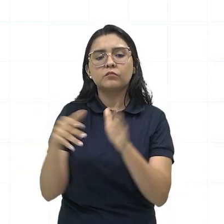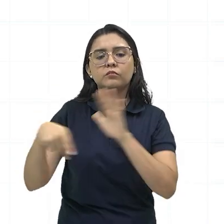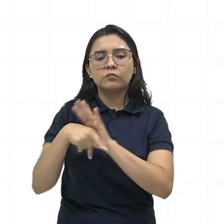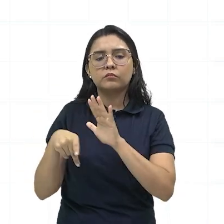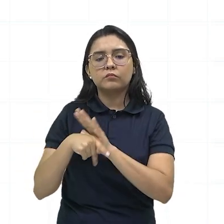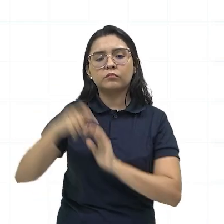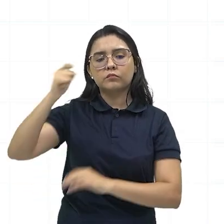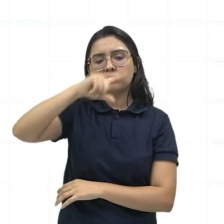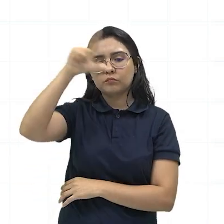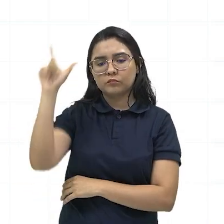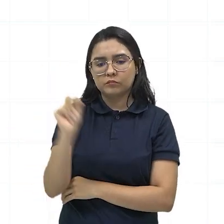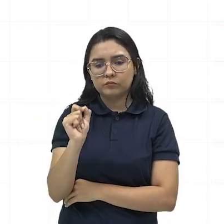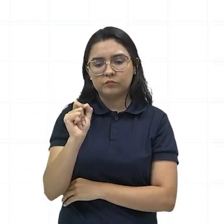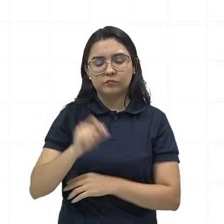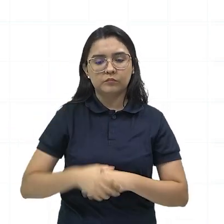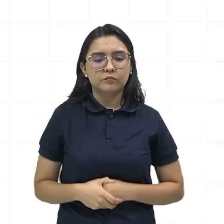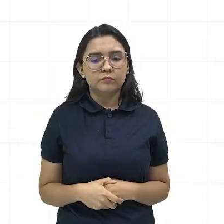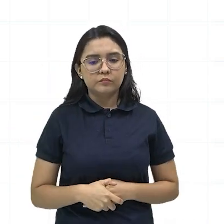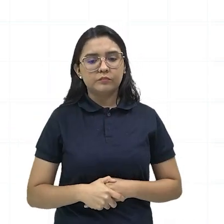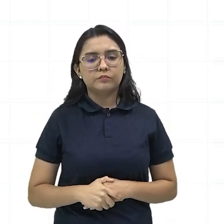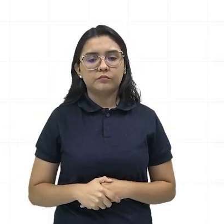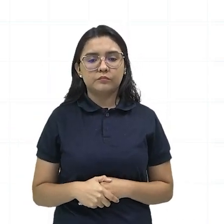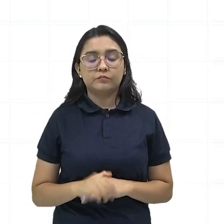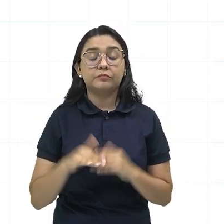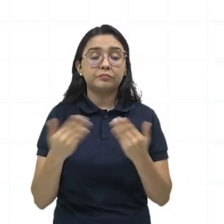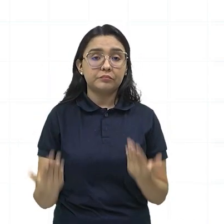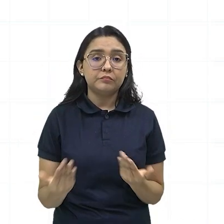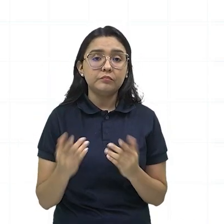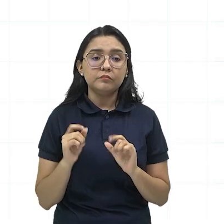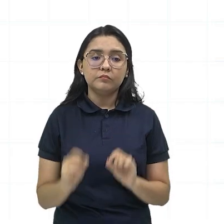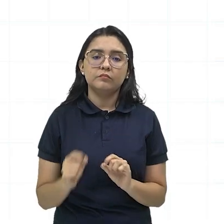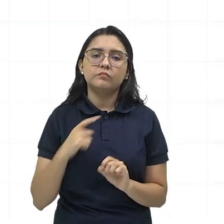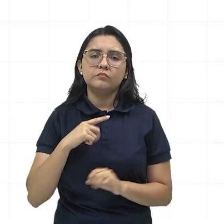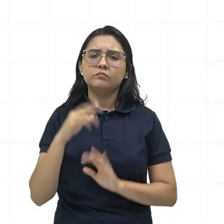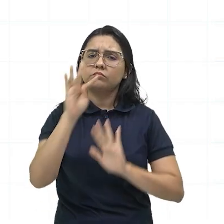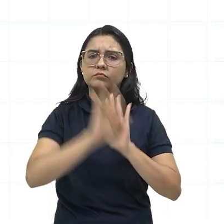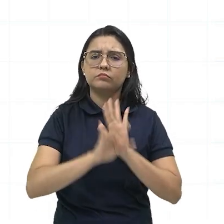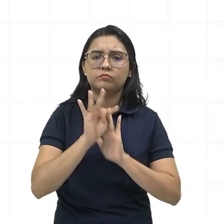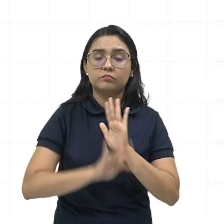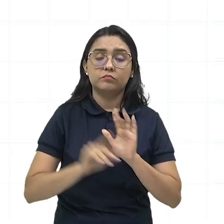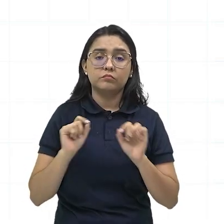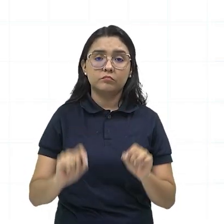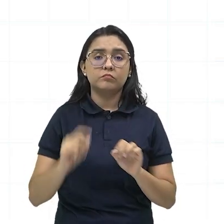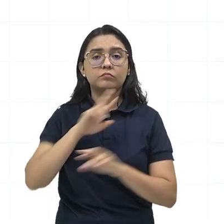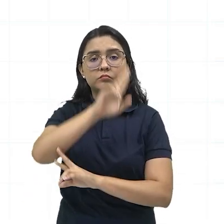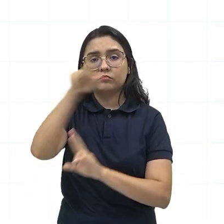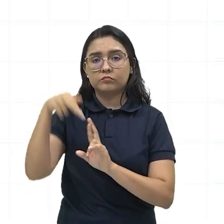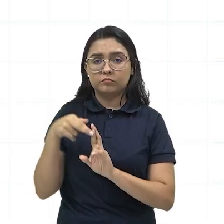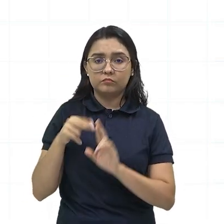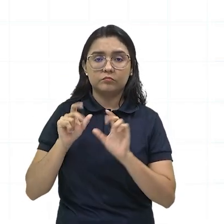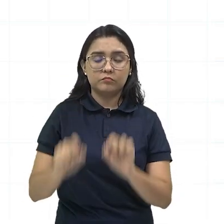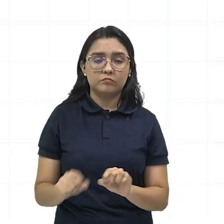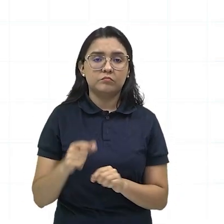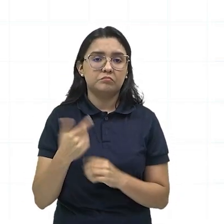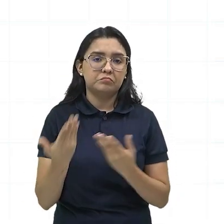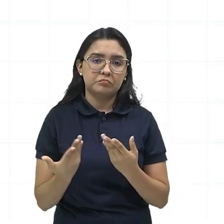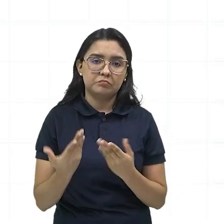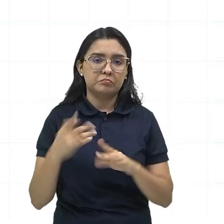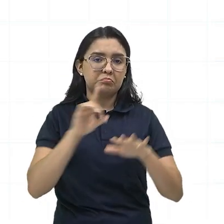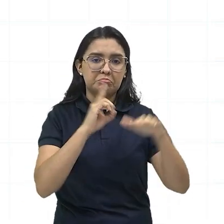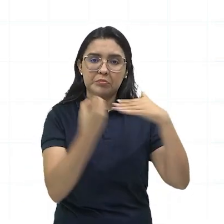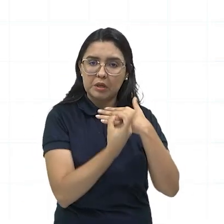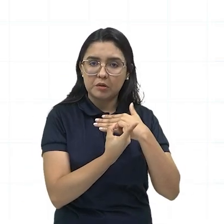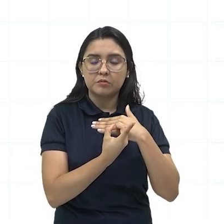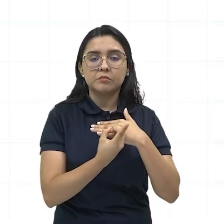Uaruá, Iaci, Taperê. A gente tem então essa chamada de texto, muitas vezes se referindo a alguma entidade, alguma deusa,